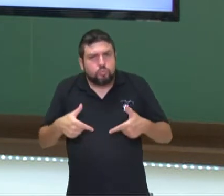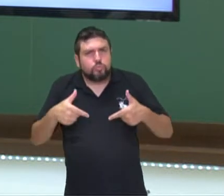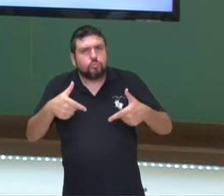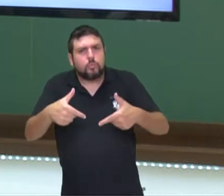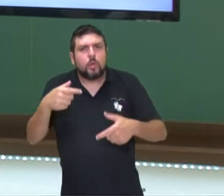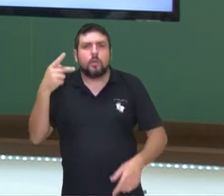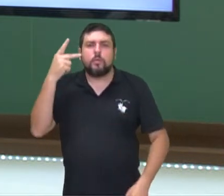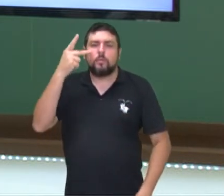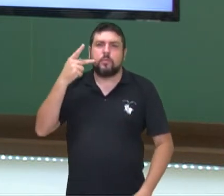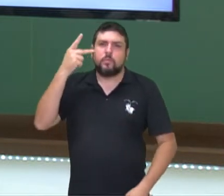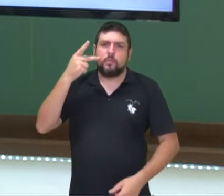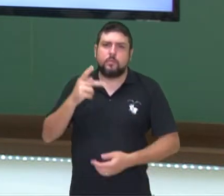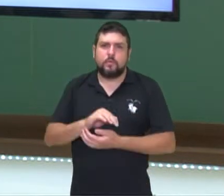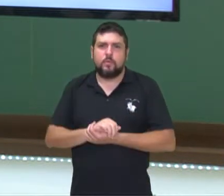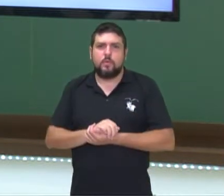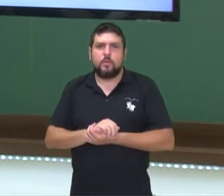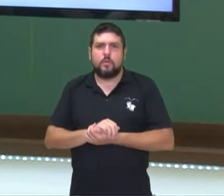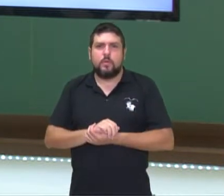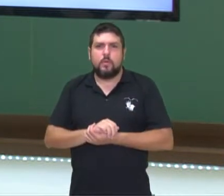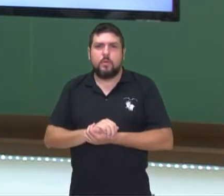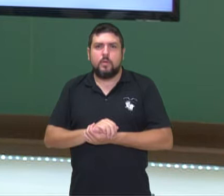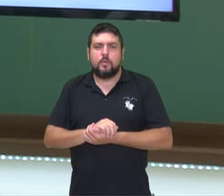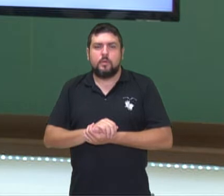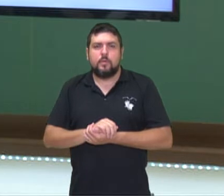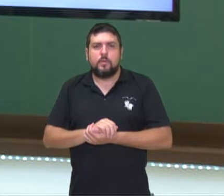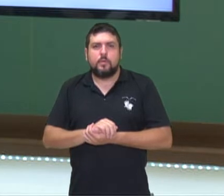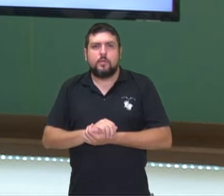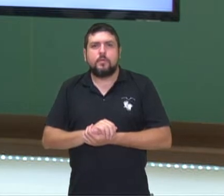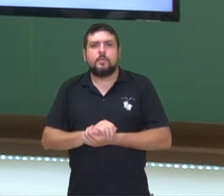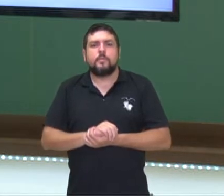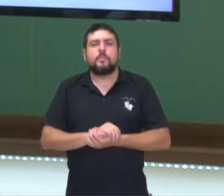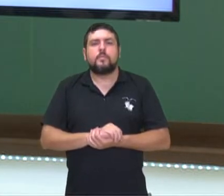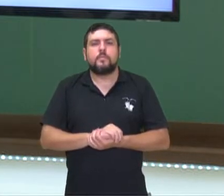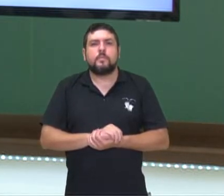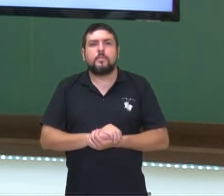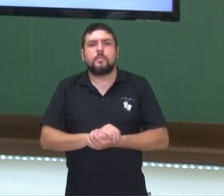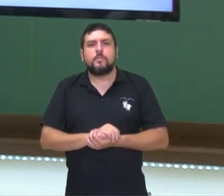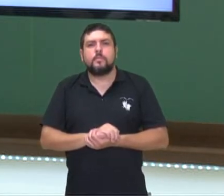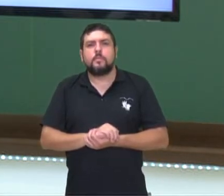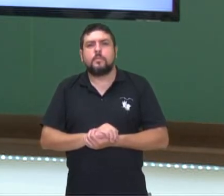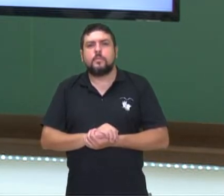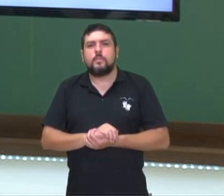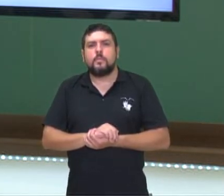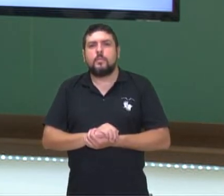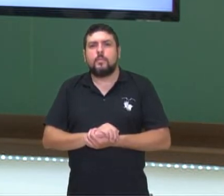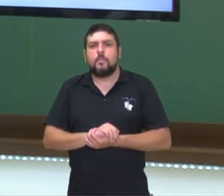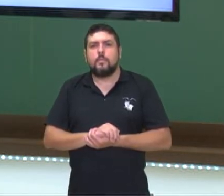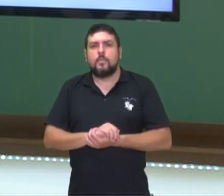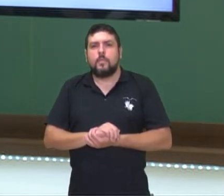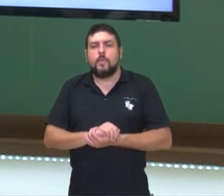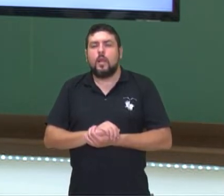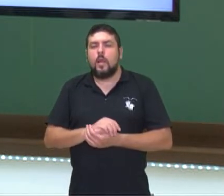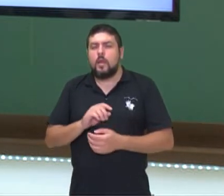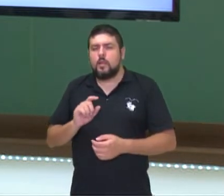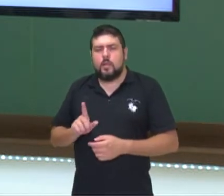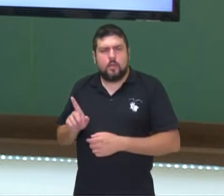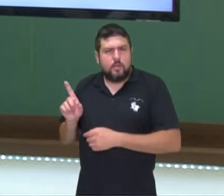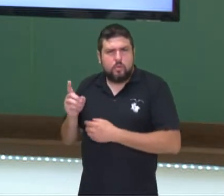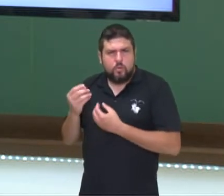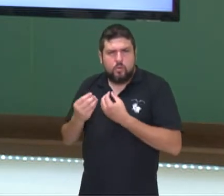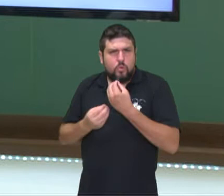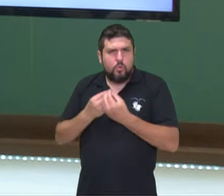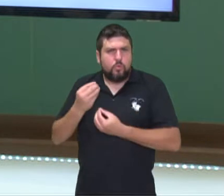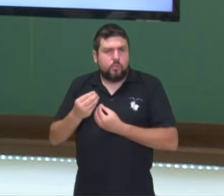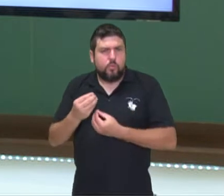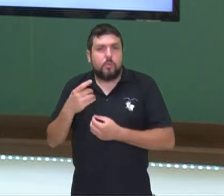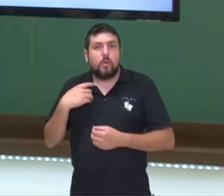vida e ele era pastor da Igreja Batista nos Estados Unidos. Como grande feito, ele foi o vencedor